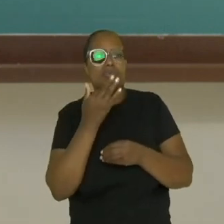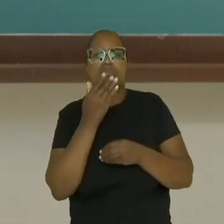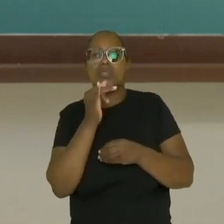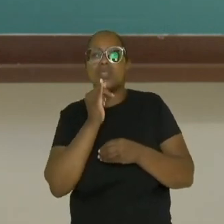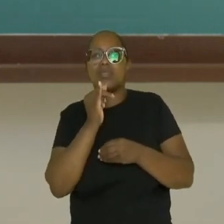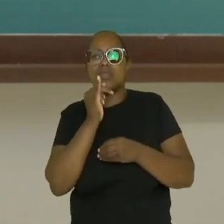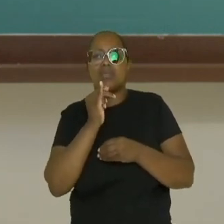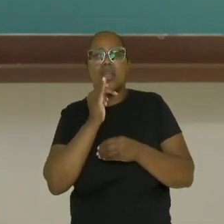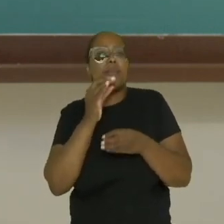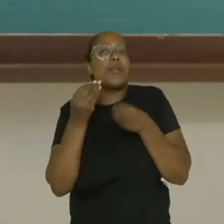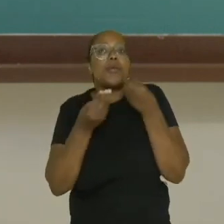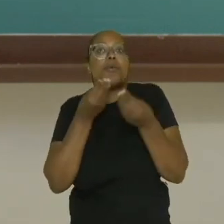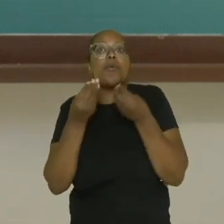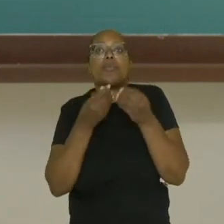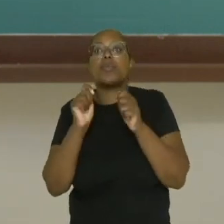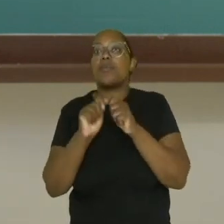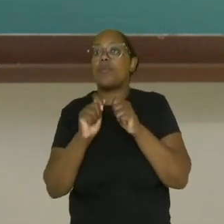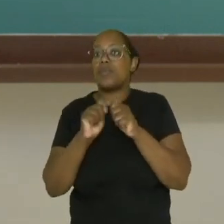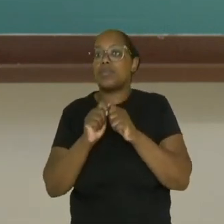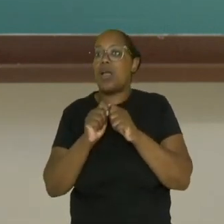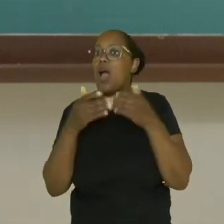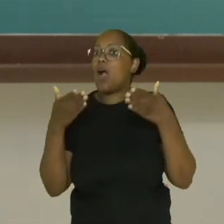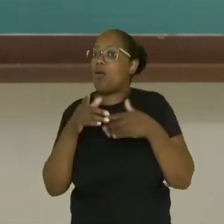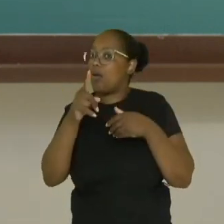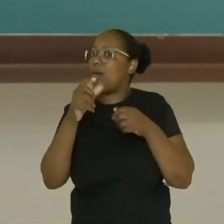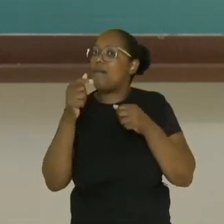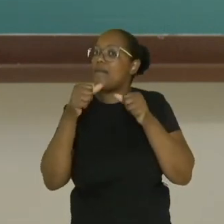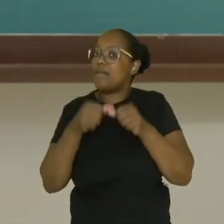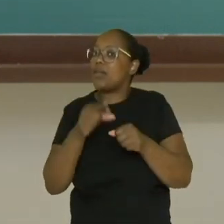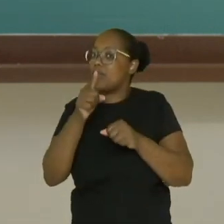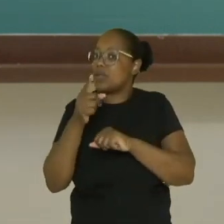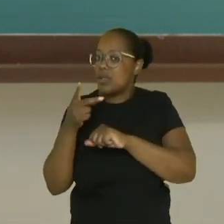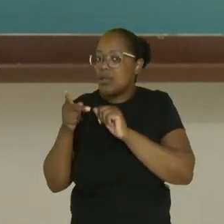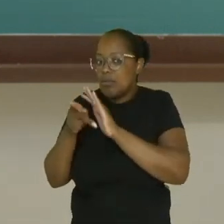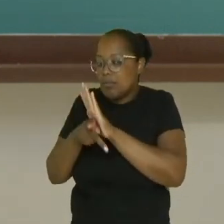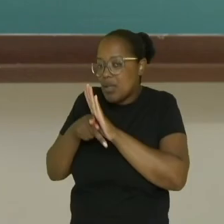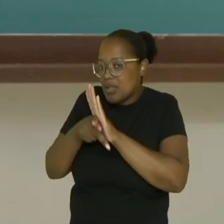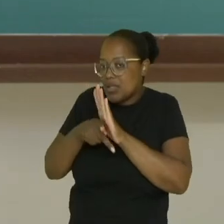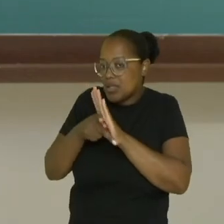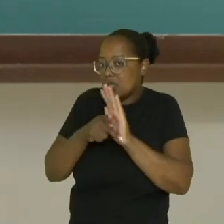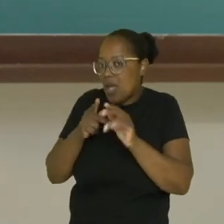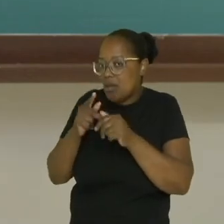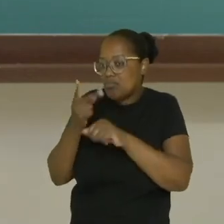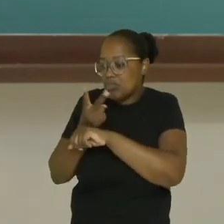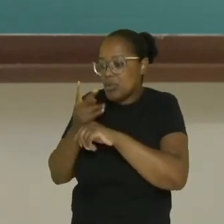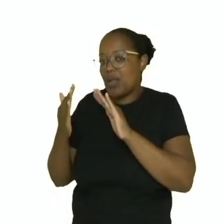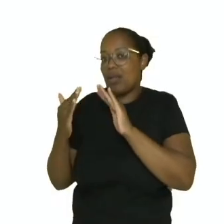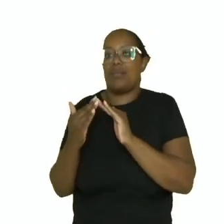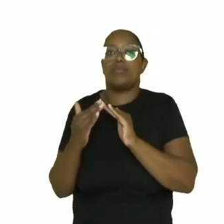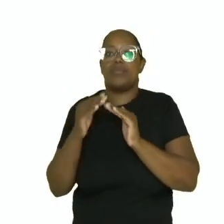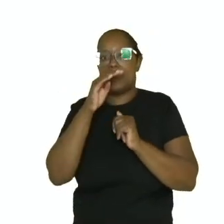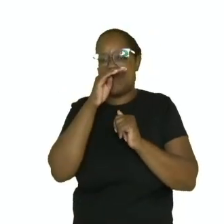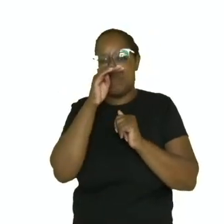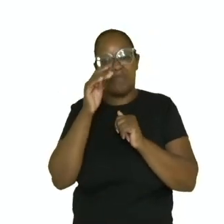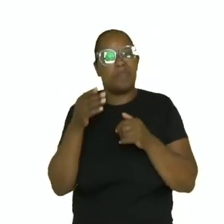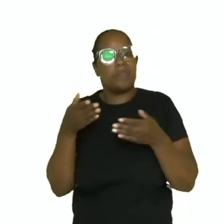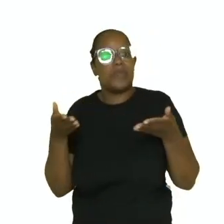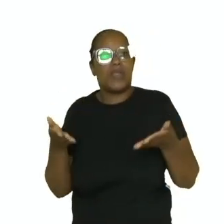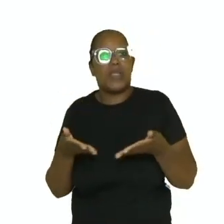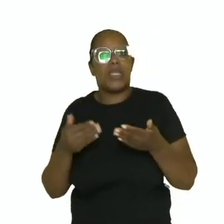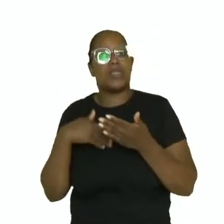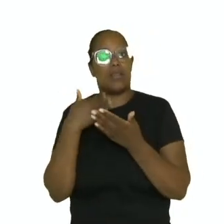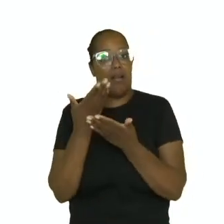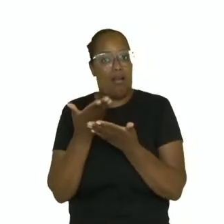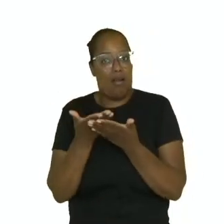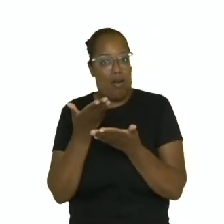se estabelecem. Agora fica o convite para que você pesquise um pouco sobre cor luz. Nessa aula nós vimos